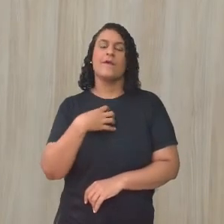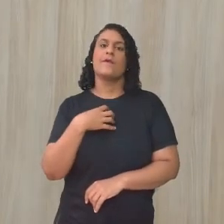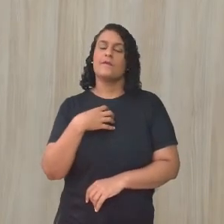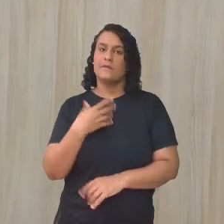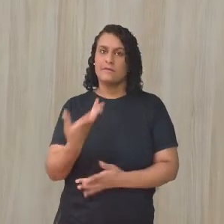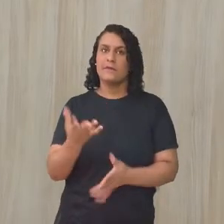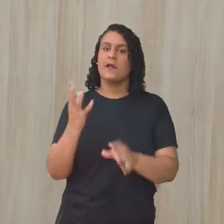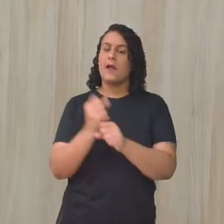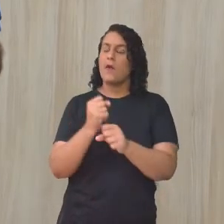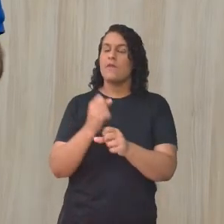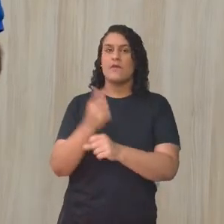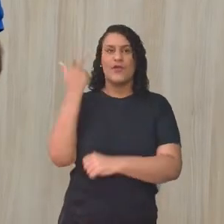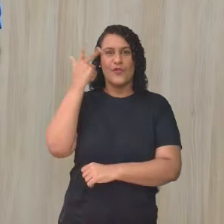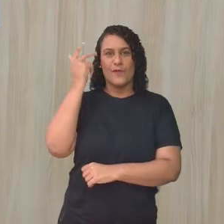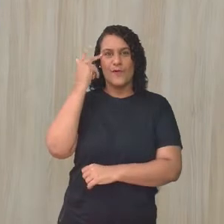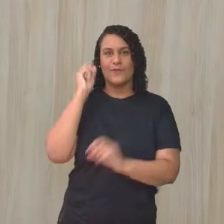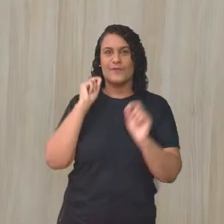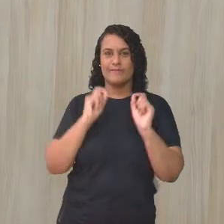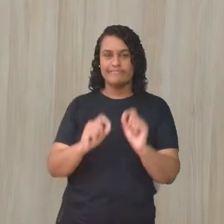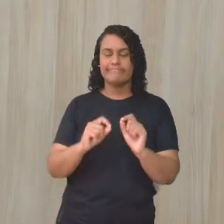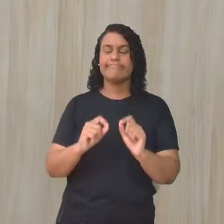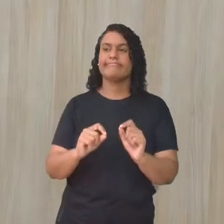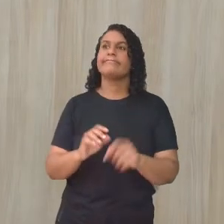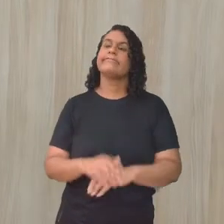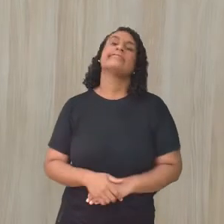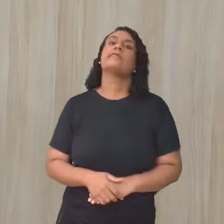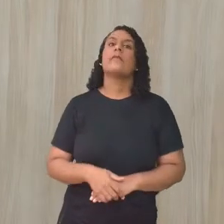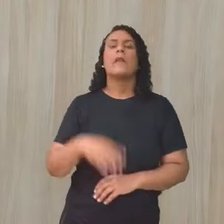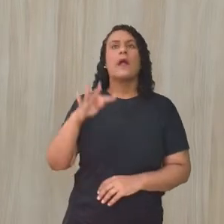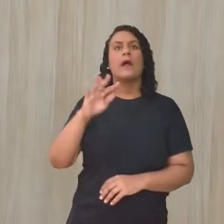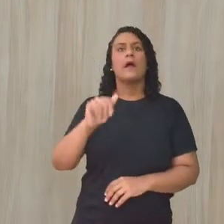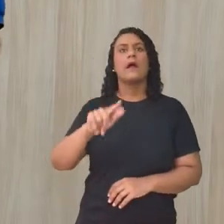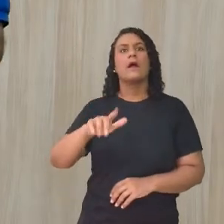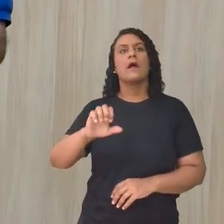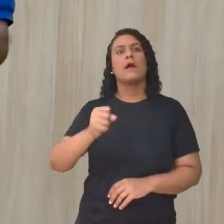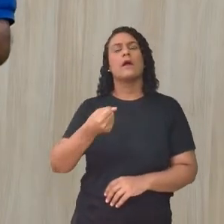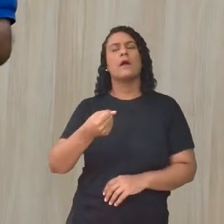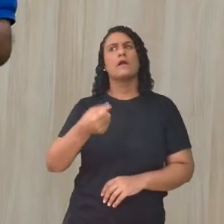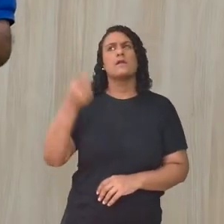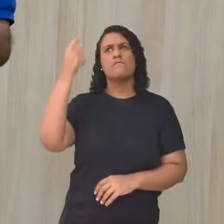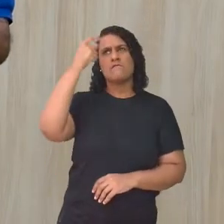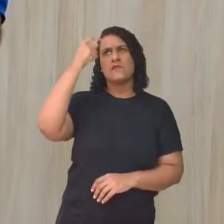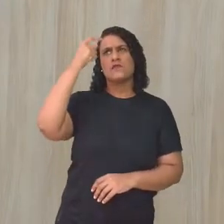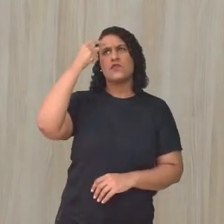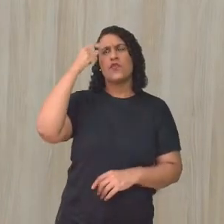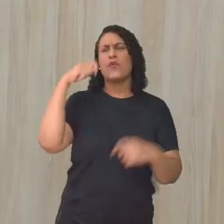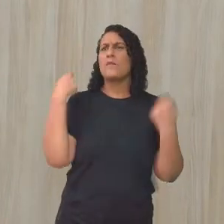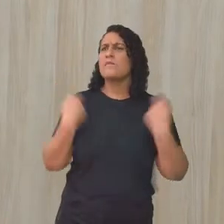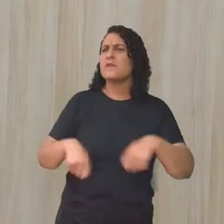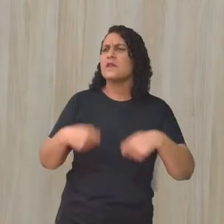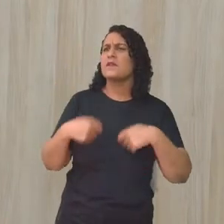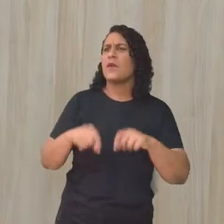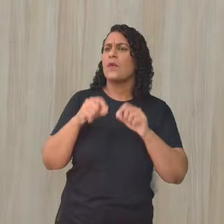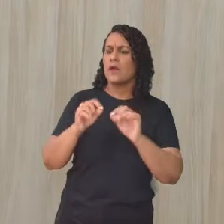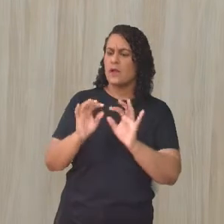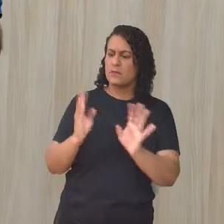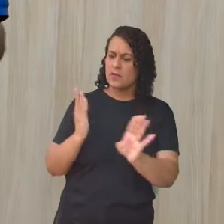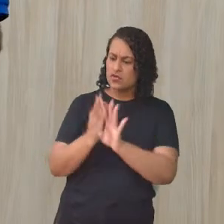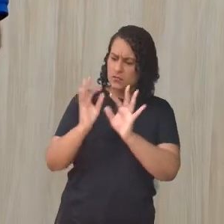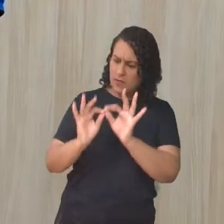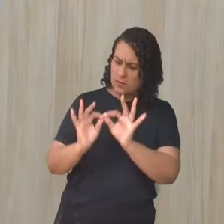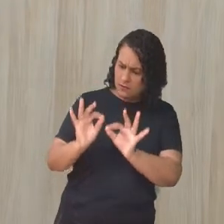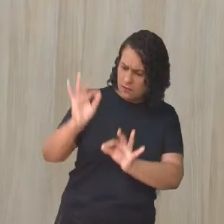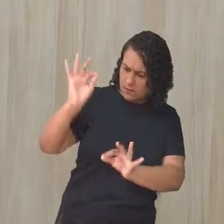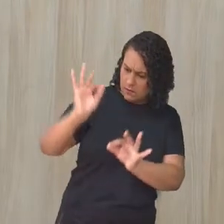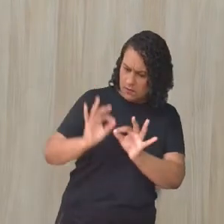desenvolver numa boa. Tales de Mileto, ele pensou nisso. Qual é o raciocínio que eu vou precisar ter para descobrir aquela distância, como eu não